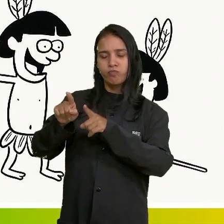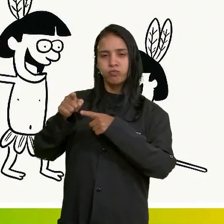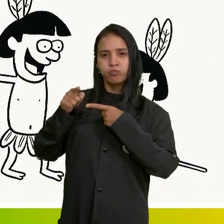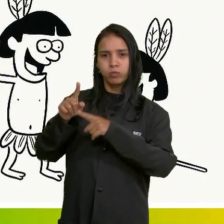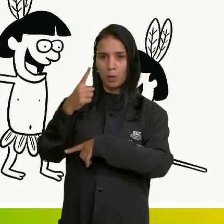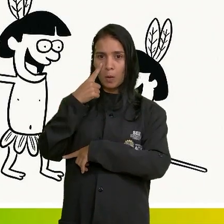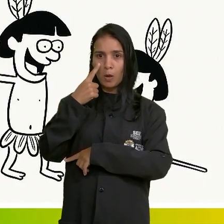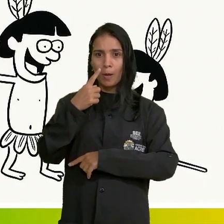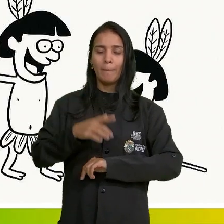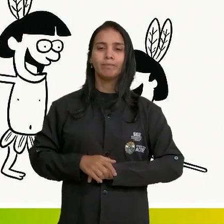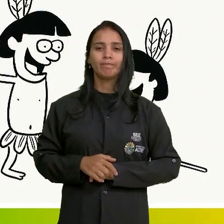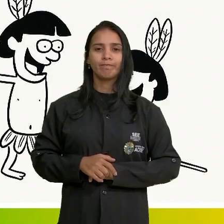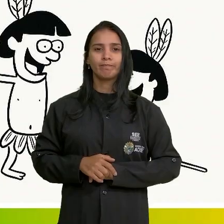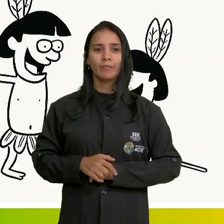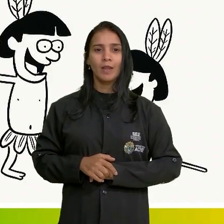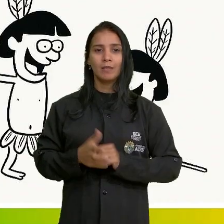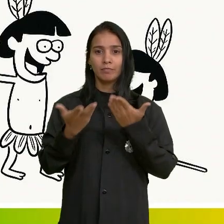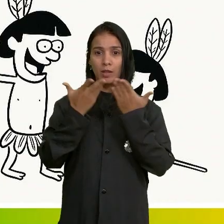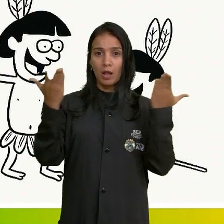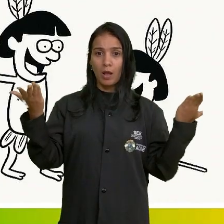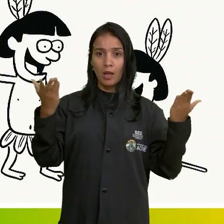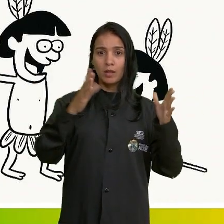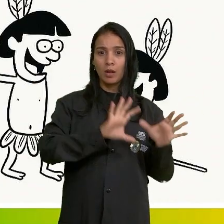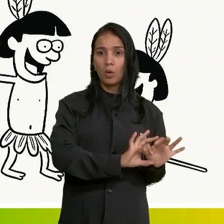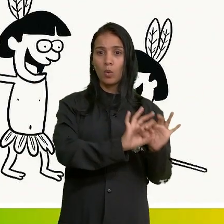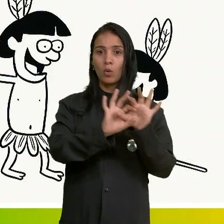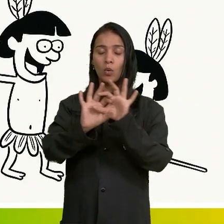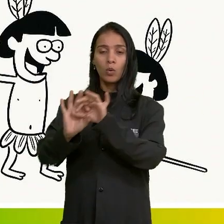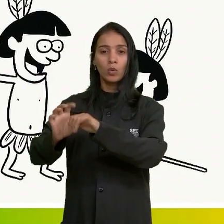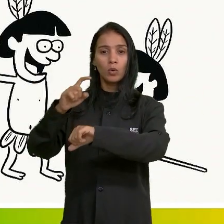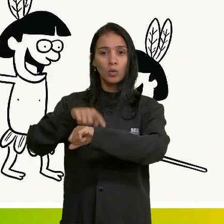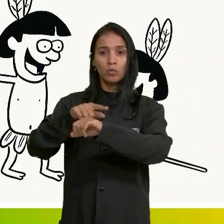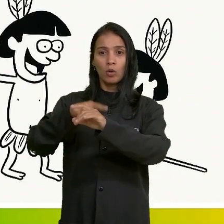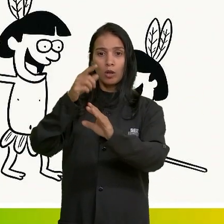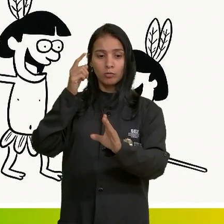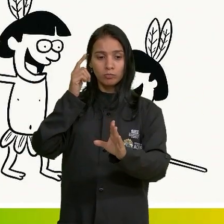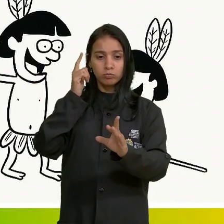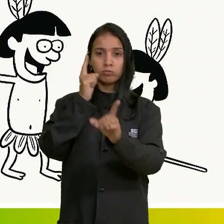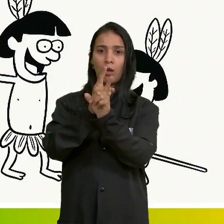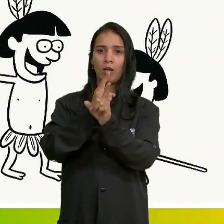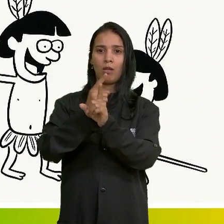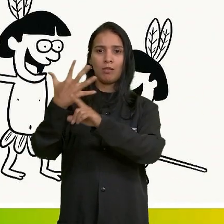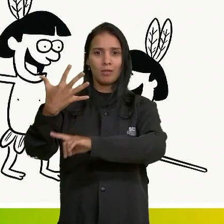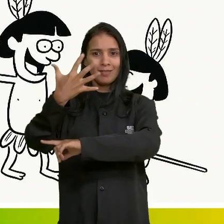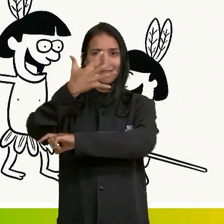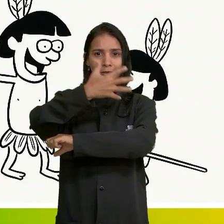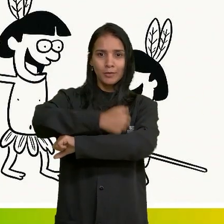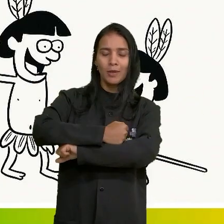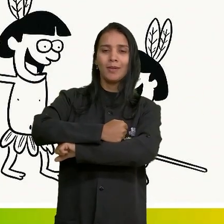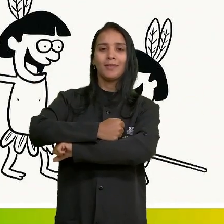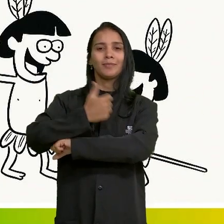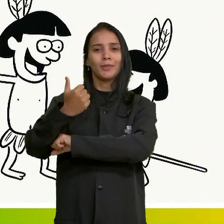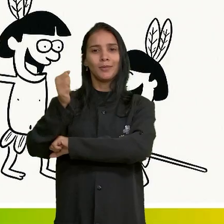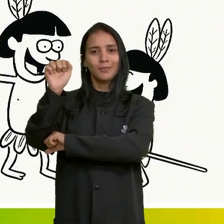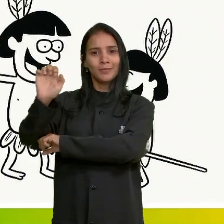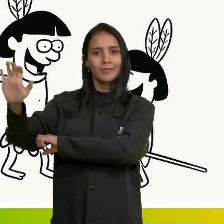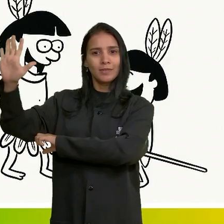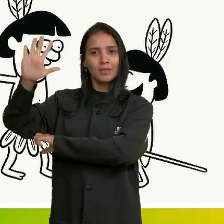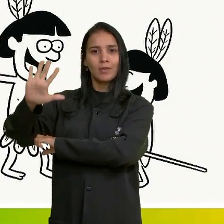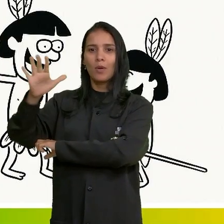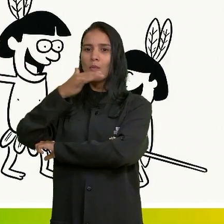do descobrimento, né, de quando o homem branco, o homem europeu, ele chegou no